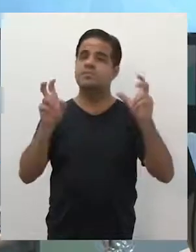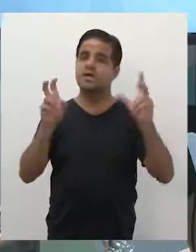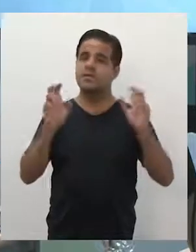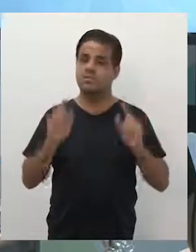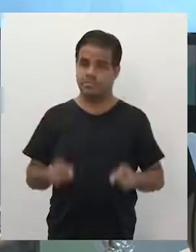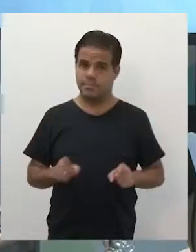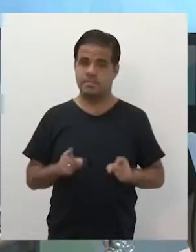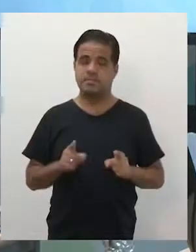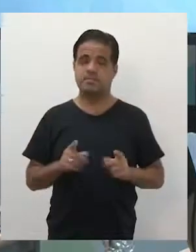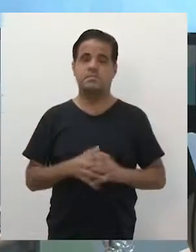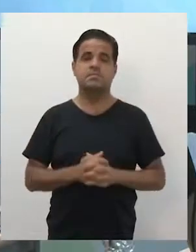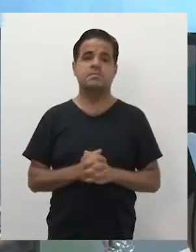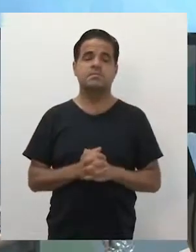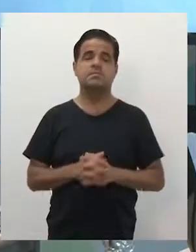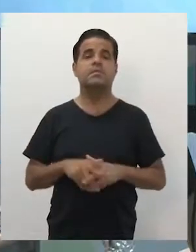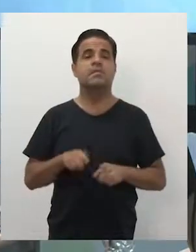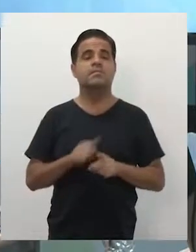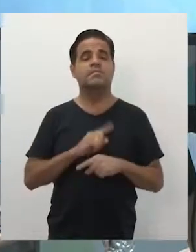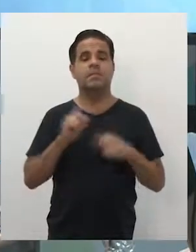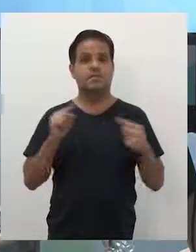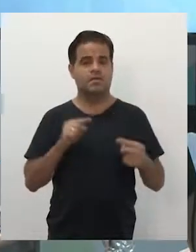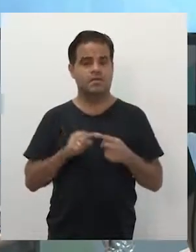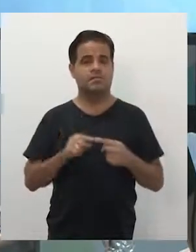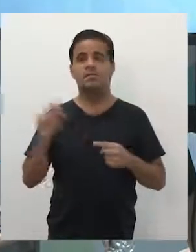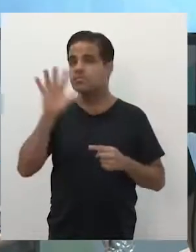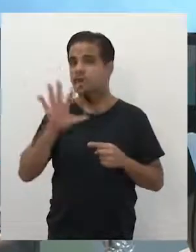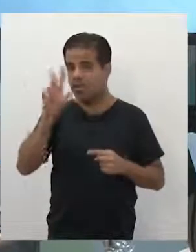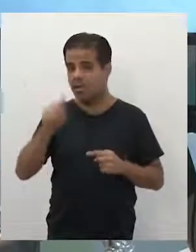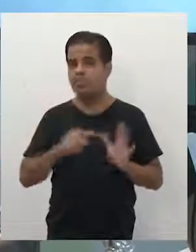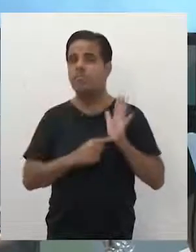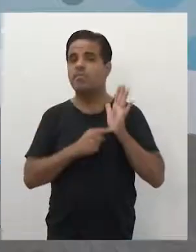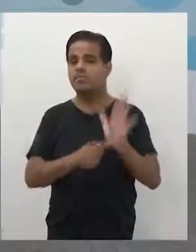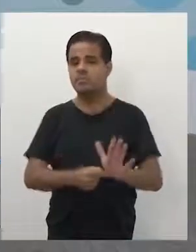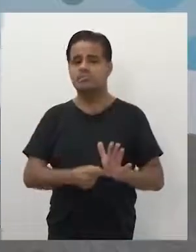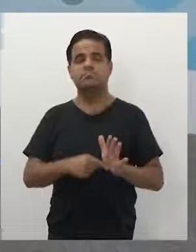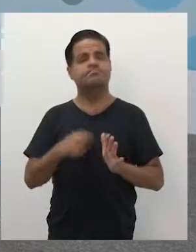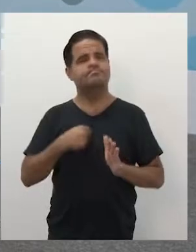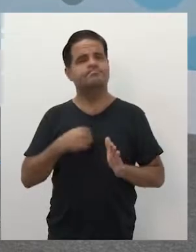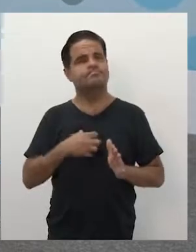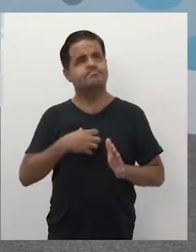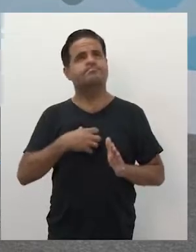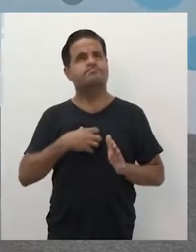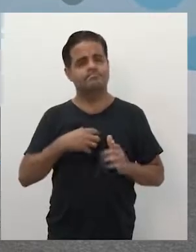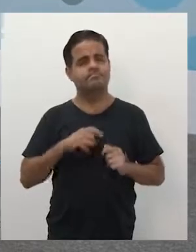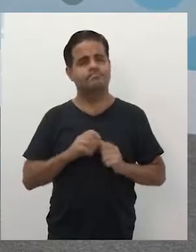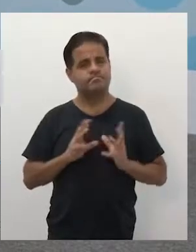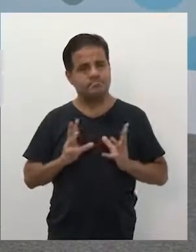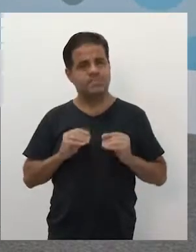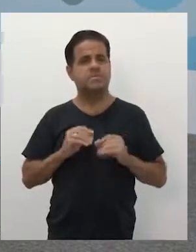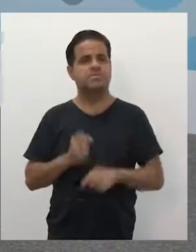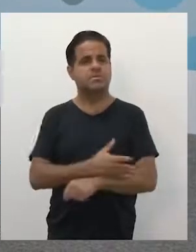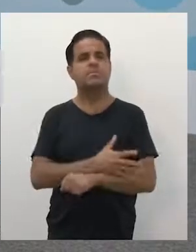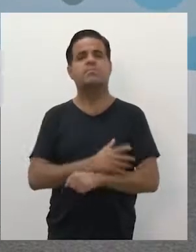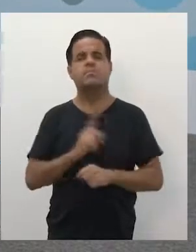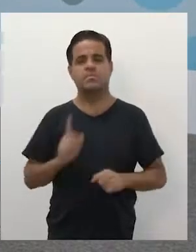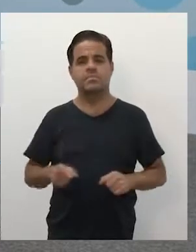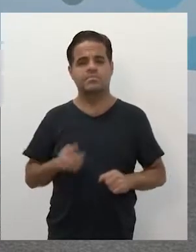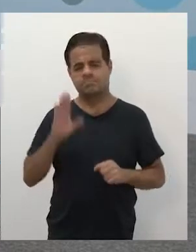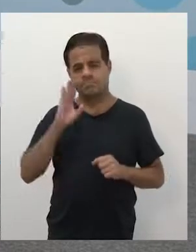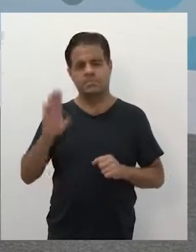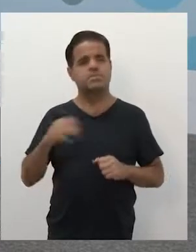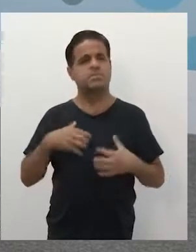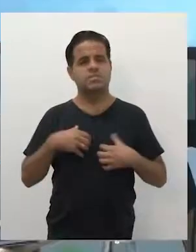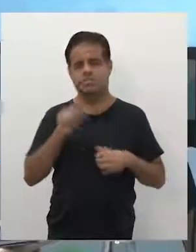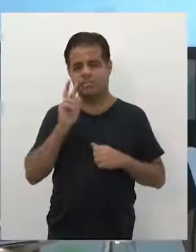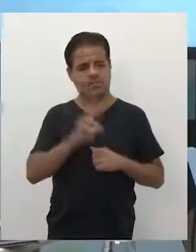tá? E a finalidade da imagem é para mostrar e também ela vai mexer mais ainda com as emoções, né? Com certeza. Principalmente ali quando a gente viu